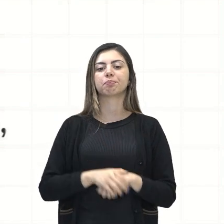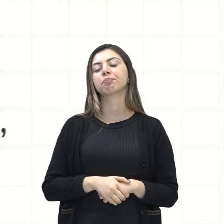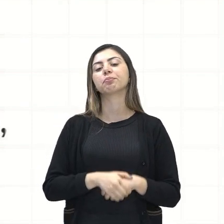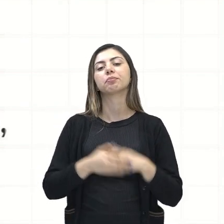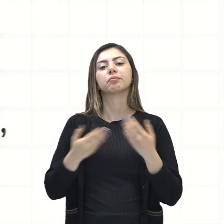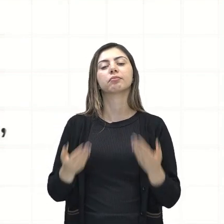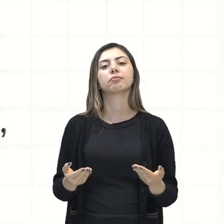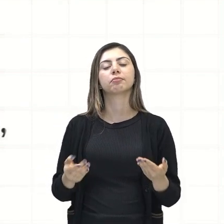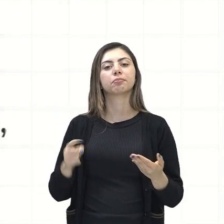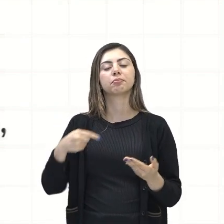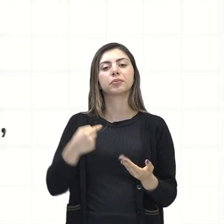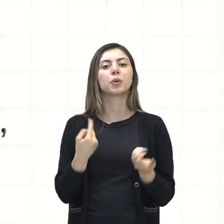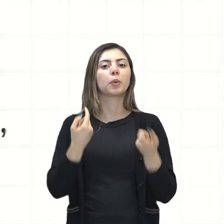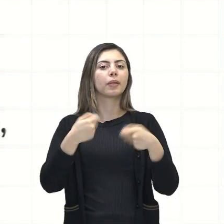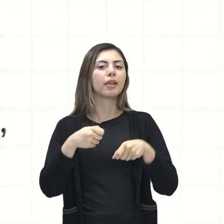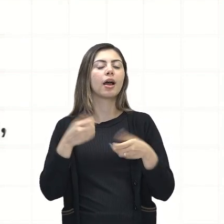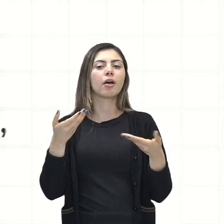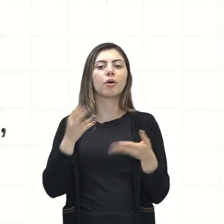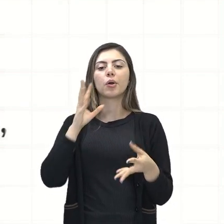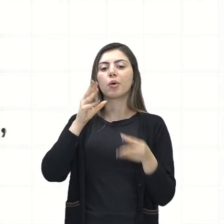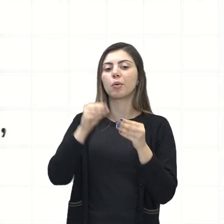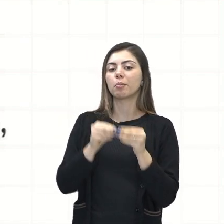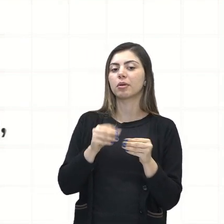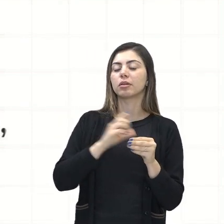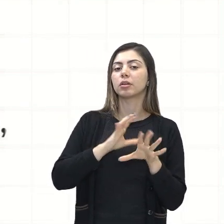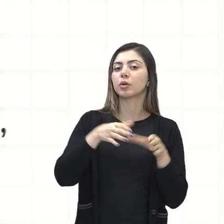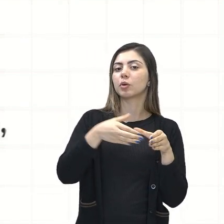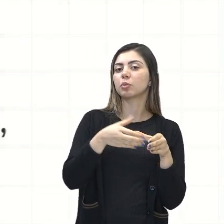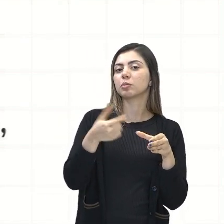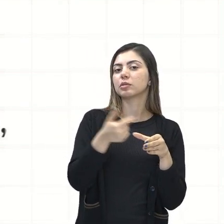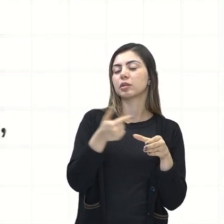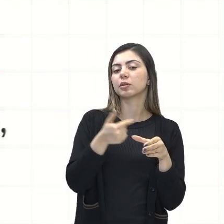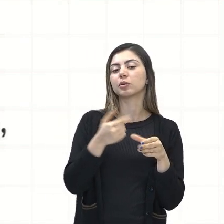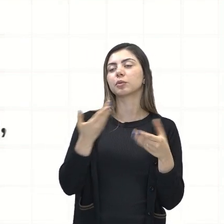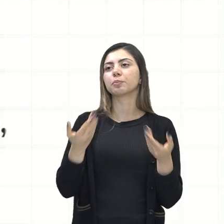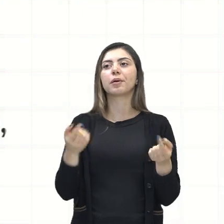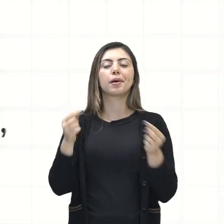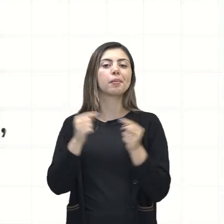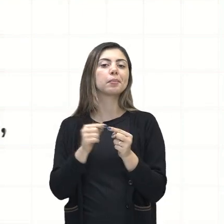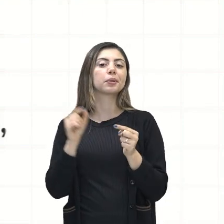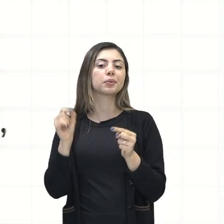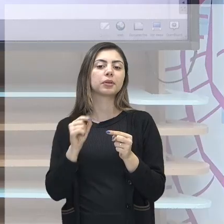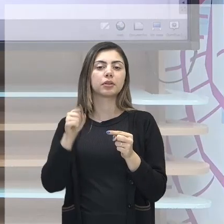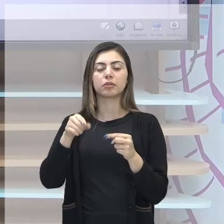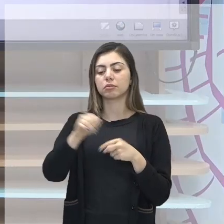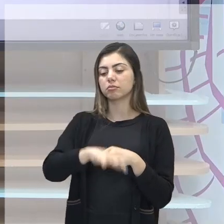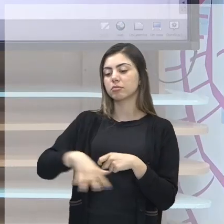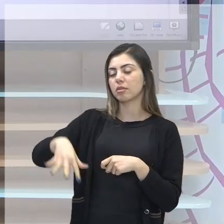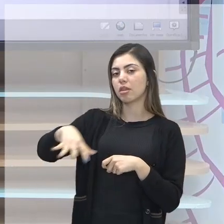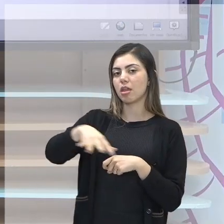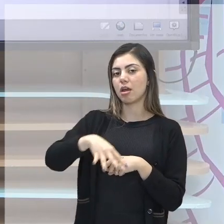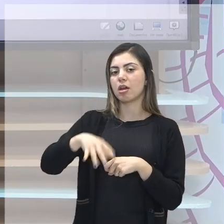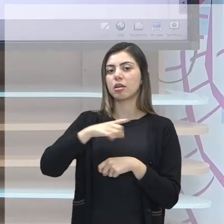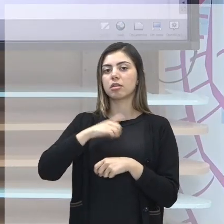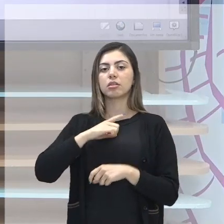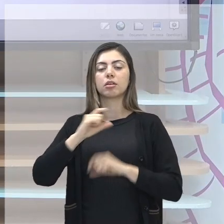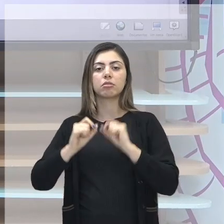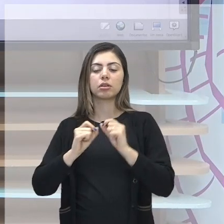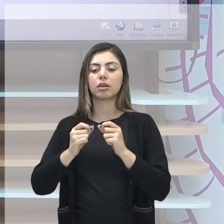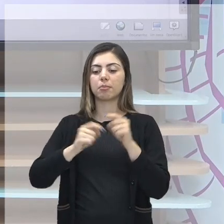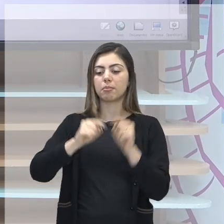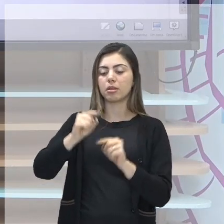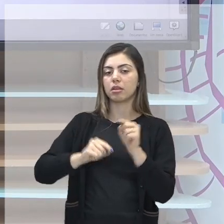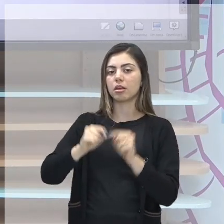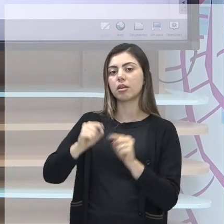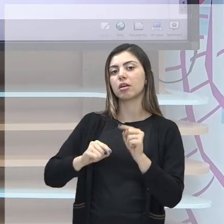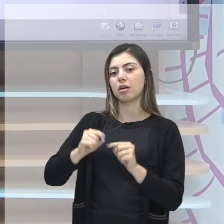forma, turma, a gente pode entender o setor secundário como sendo aquele setor em que nós vamos ter a atividade